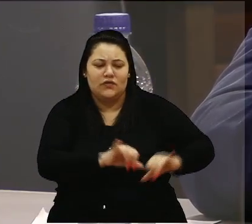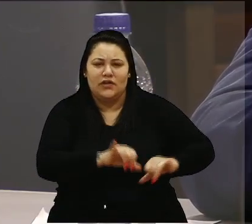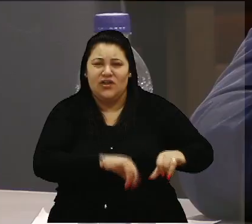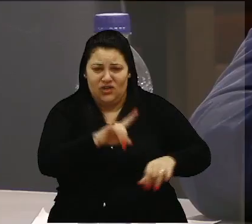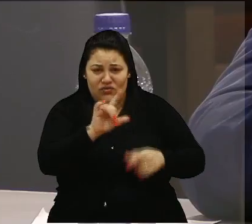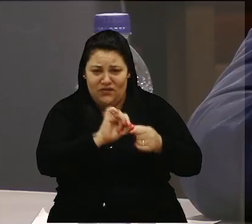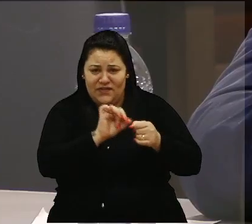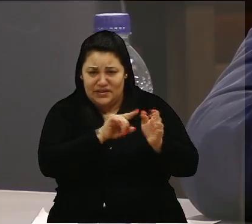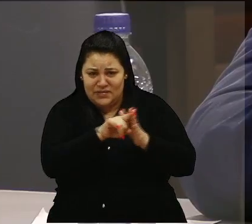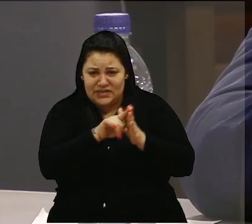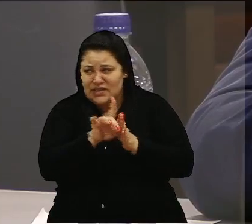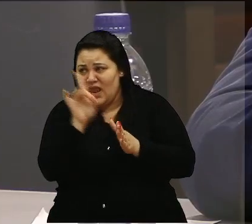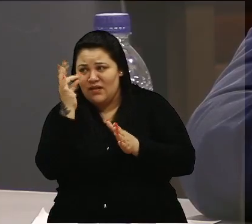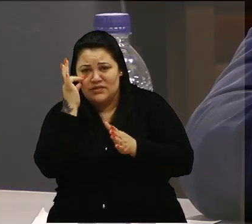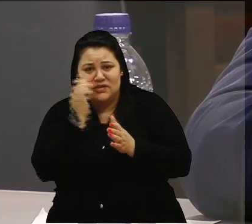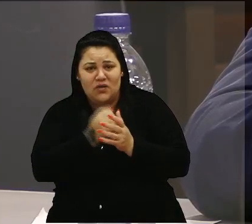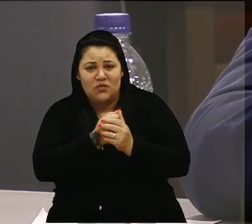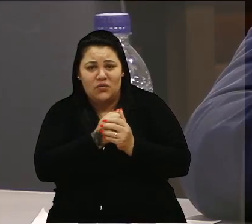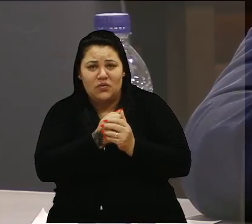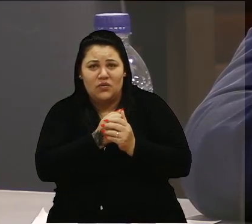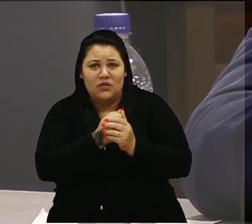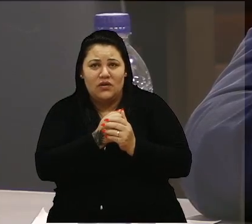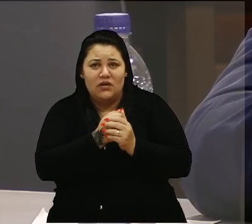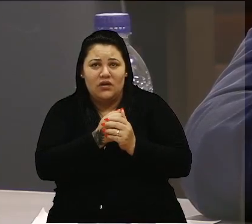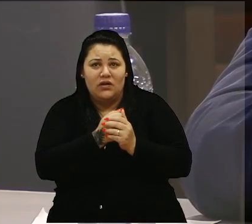fazer pesquisa?